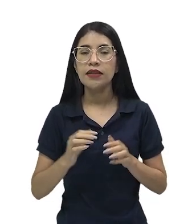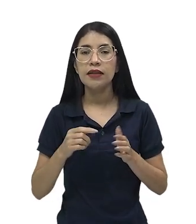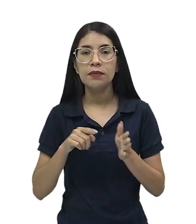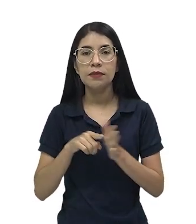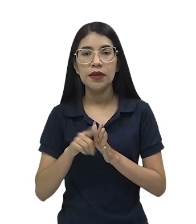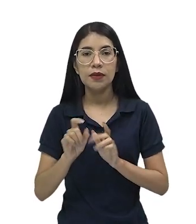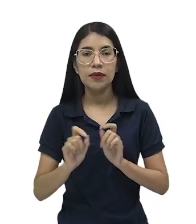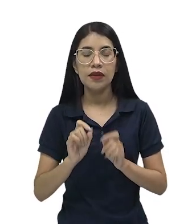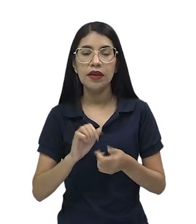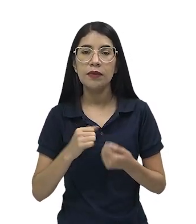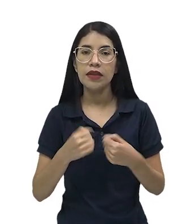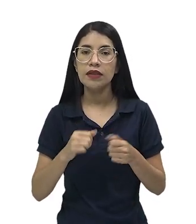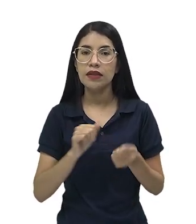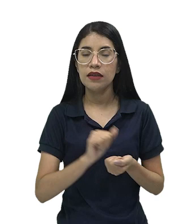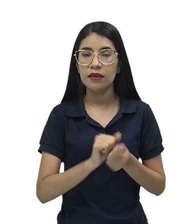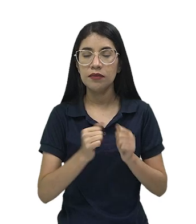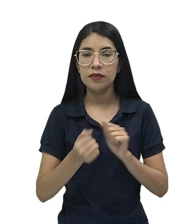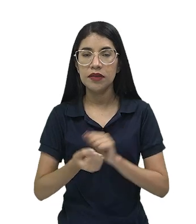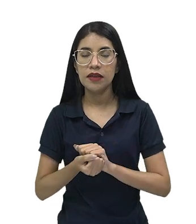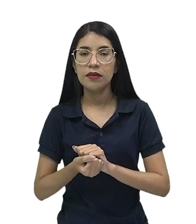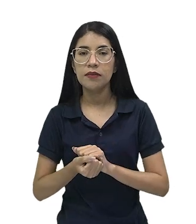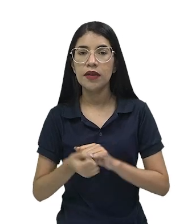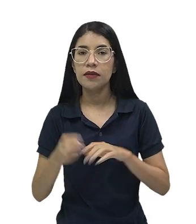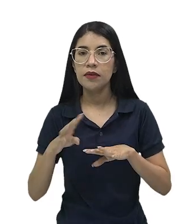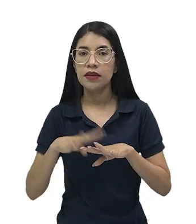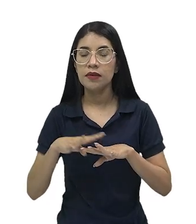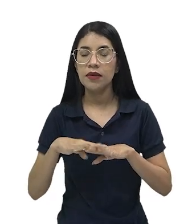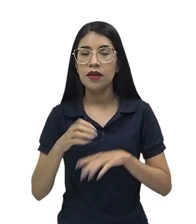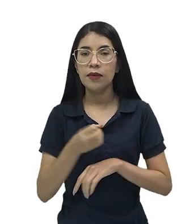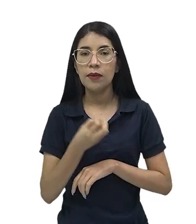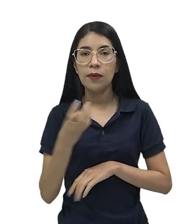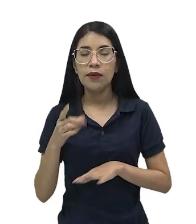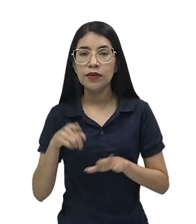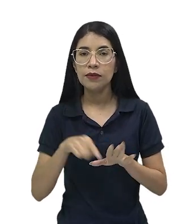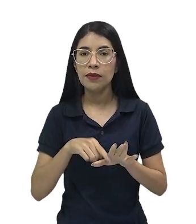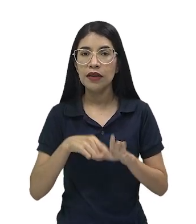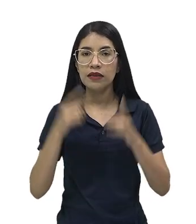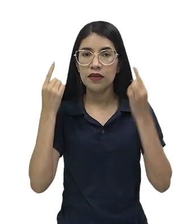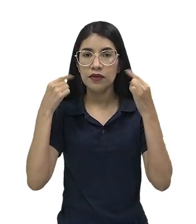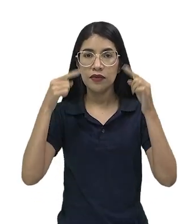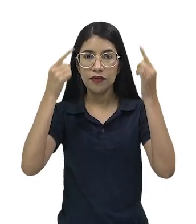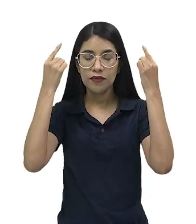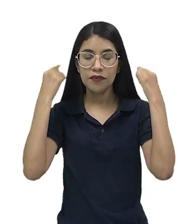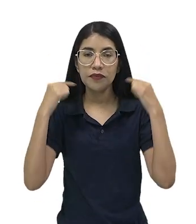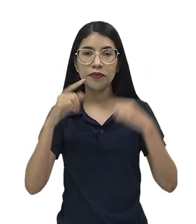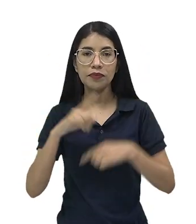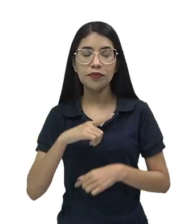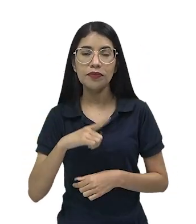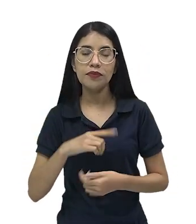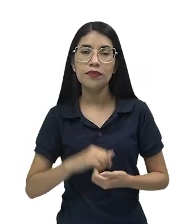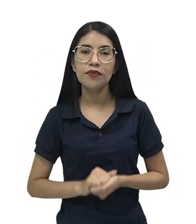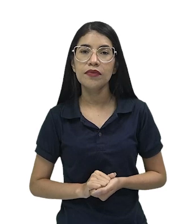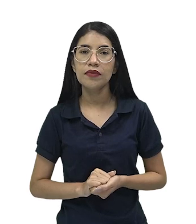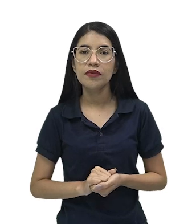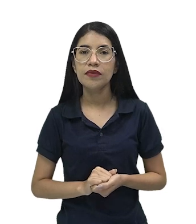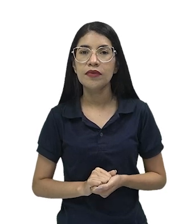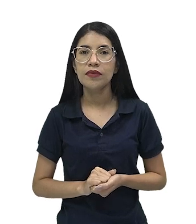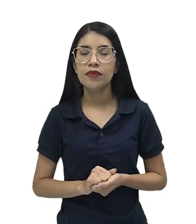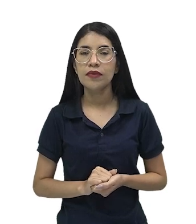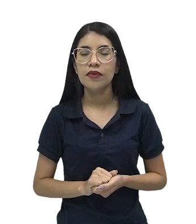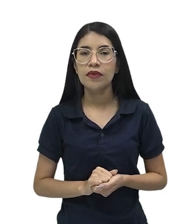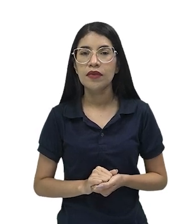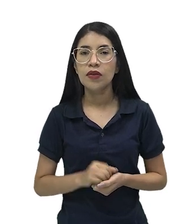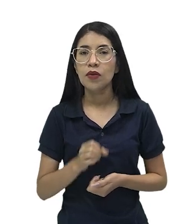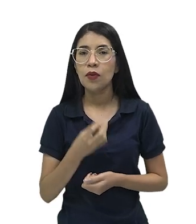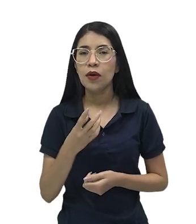quero transcodificar os pés das ovelhas. Ora, A ovelha, e você pensa, quantas